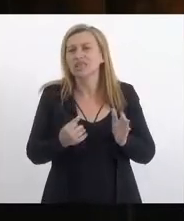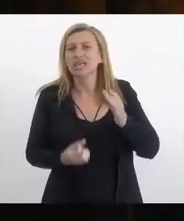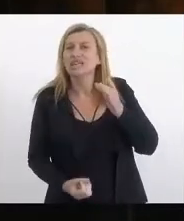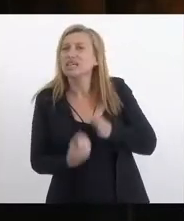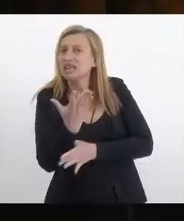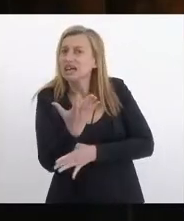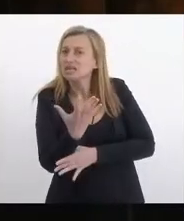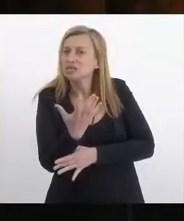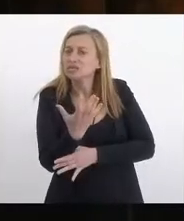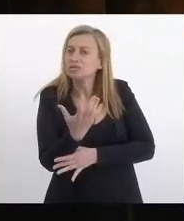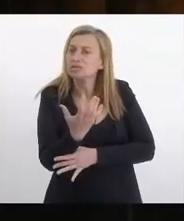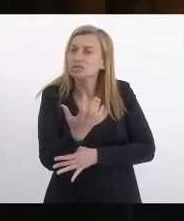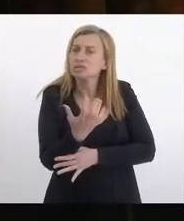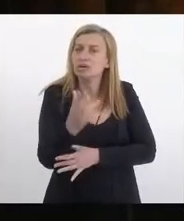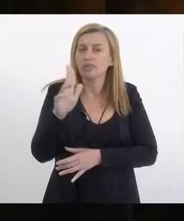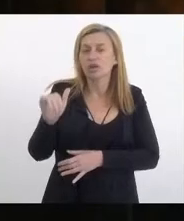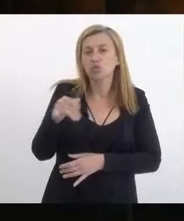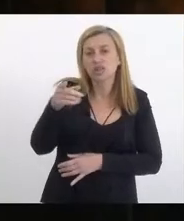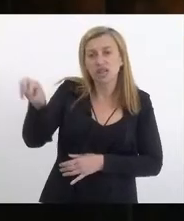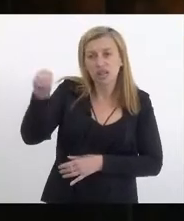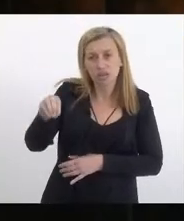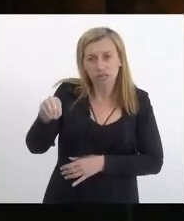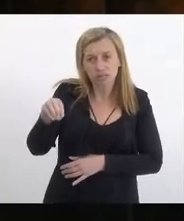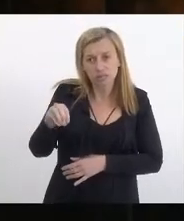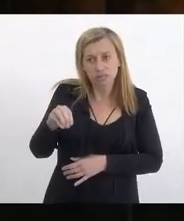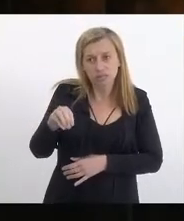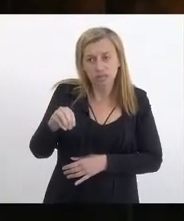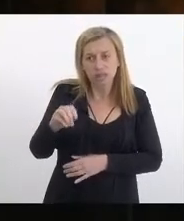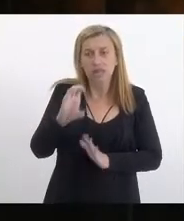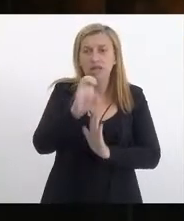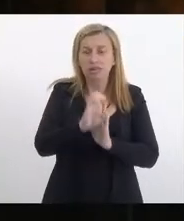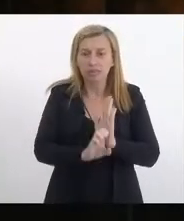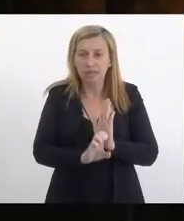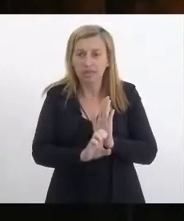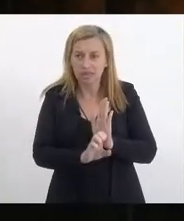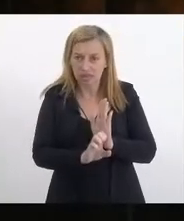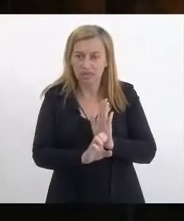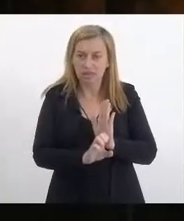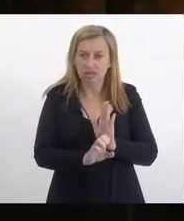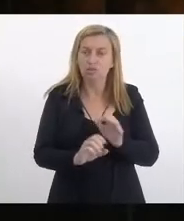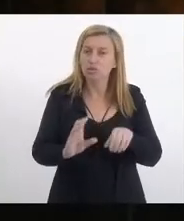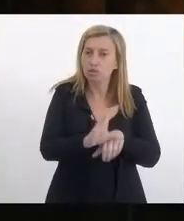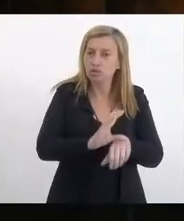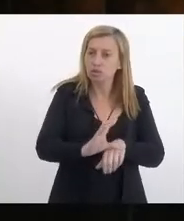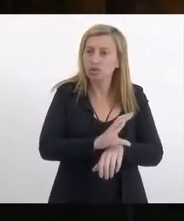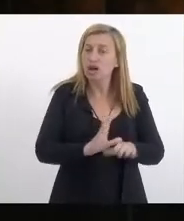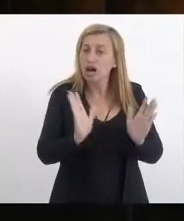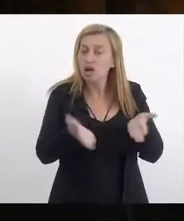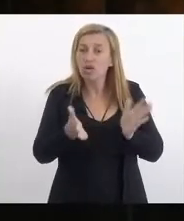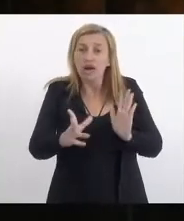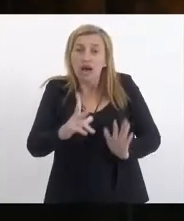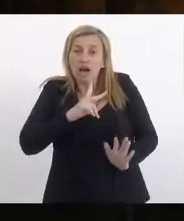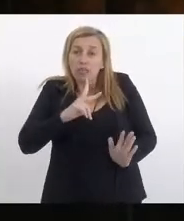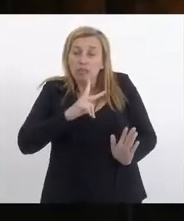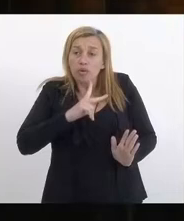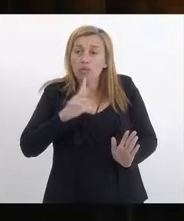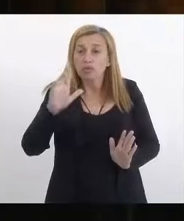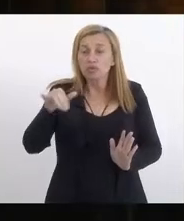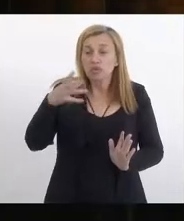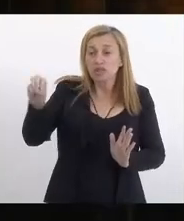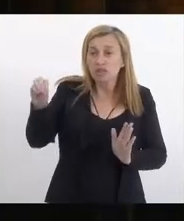Criado pela União, através de emenda constitucional, agora a própria União quer se livrar